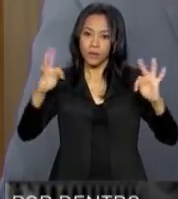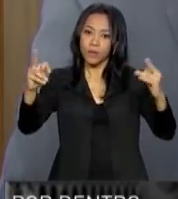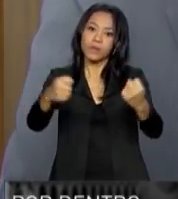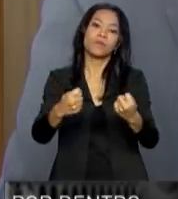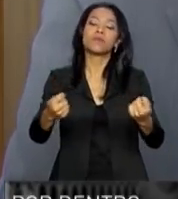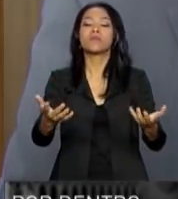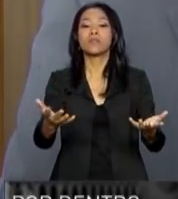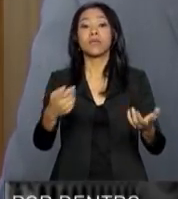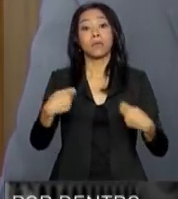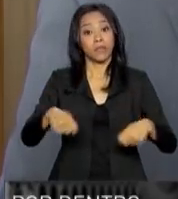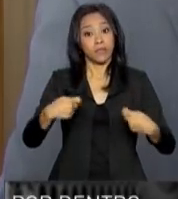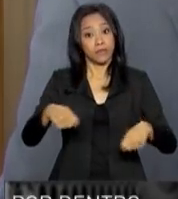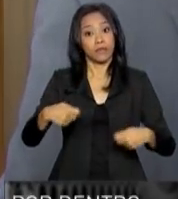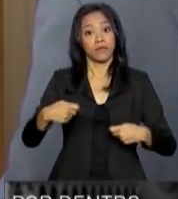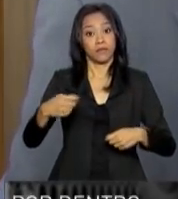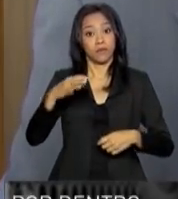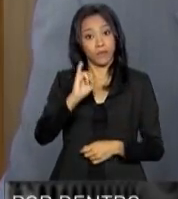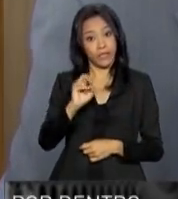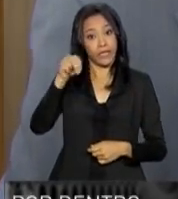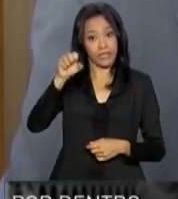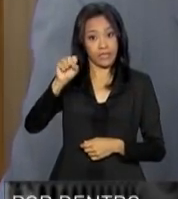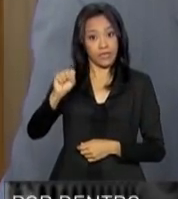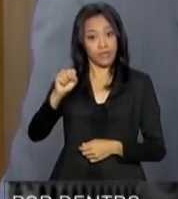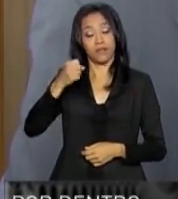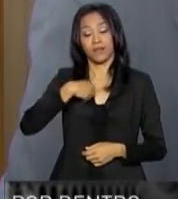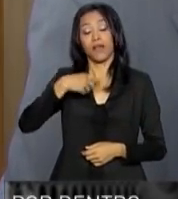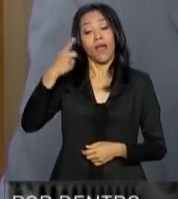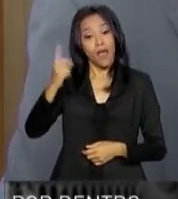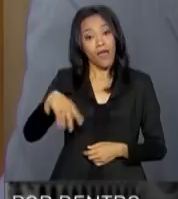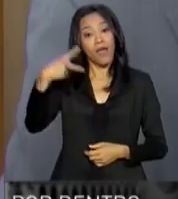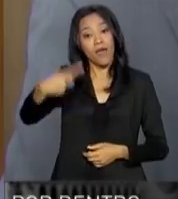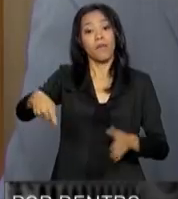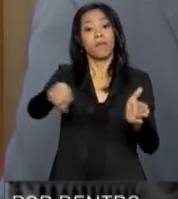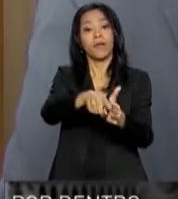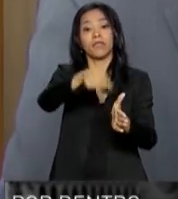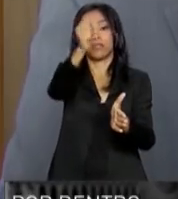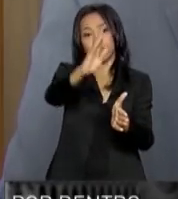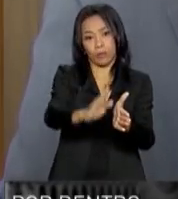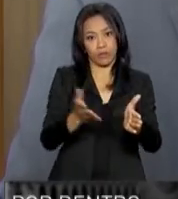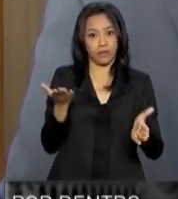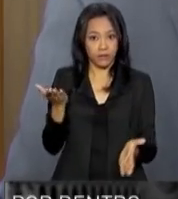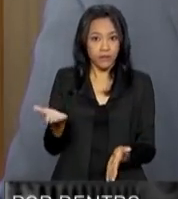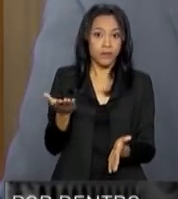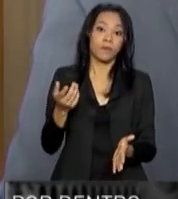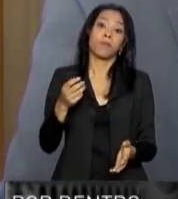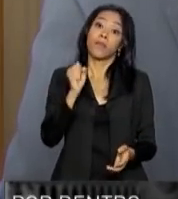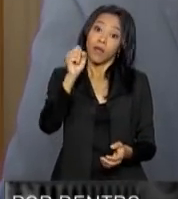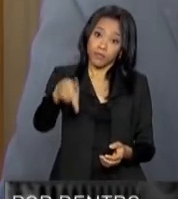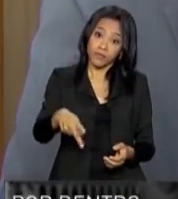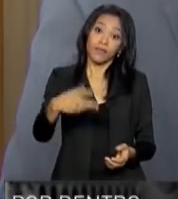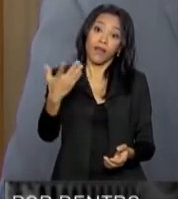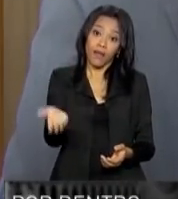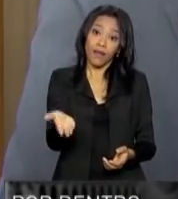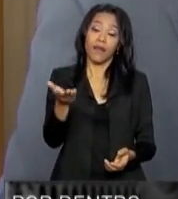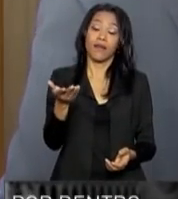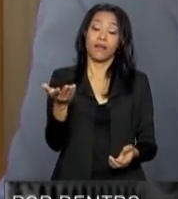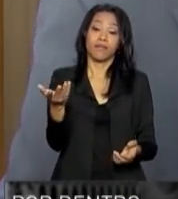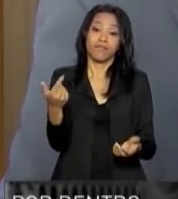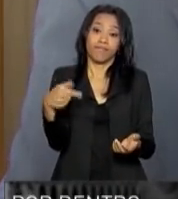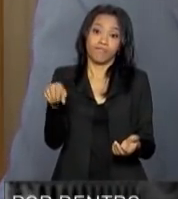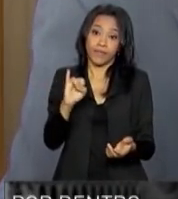precisando da agência do inss é um patrimônio brasileiro inss a previdência é um patrimônio do brasil e